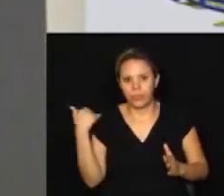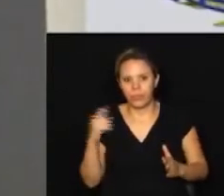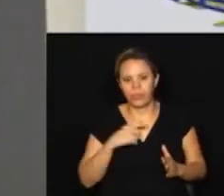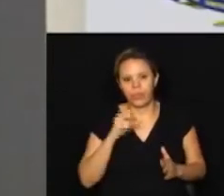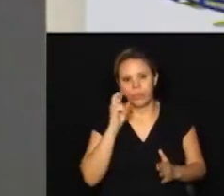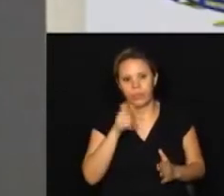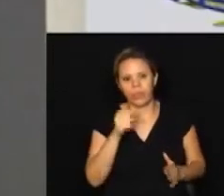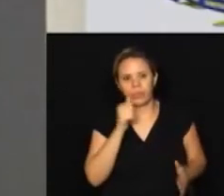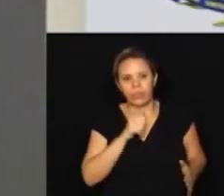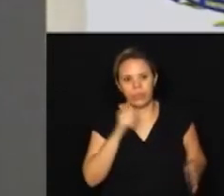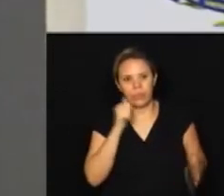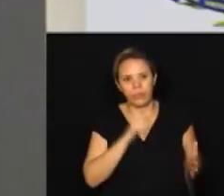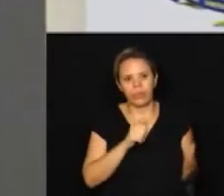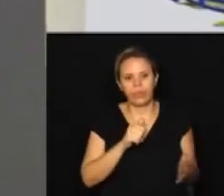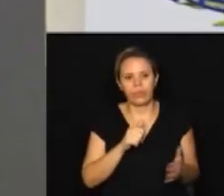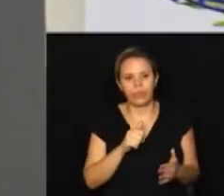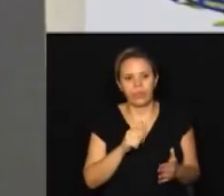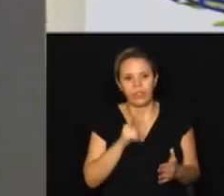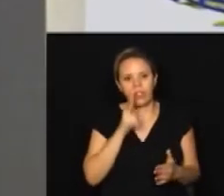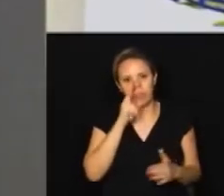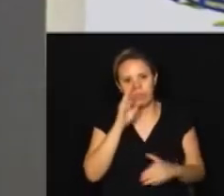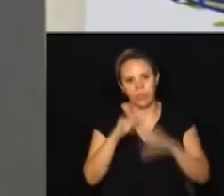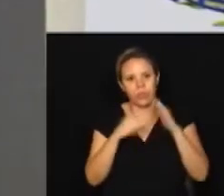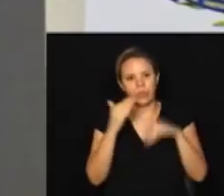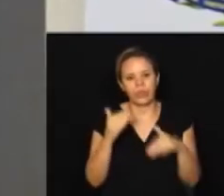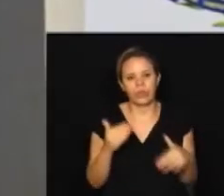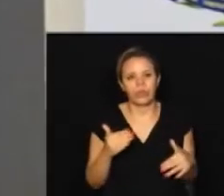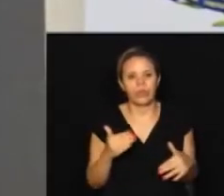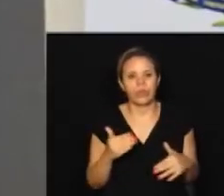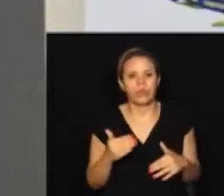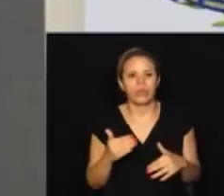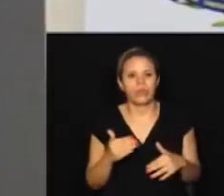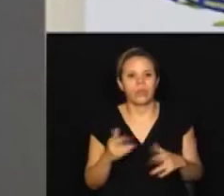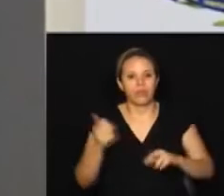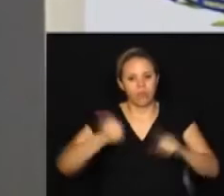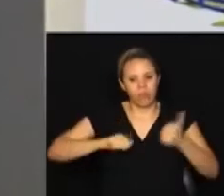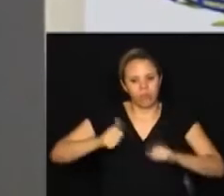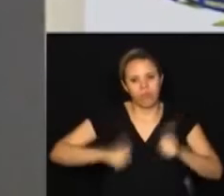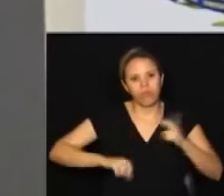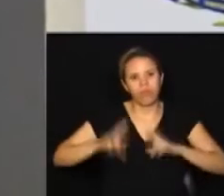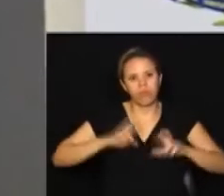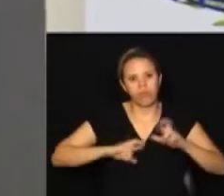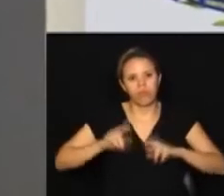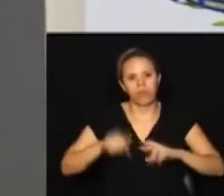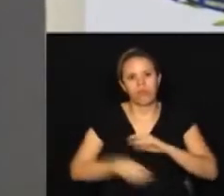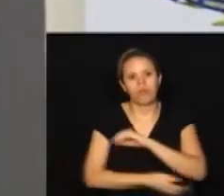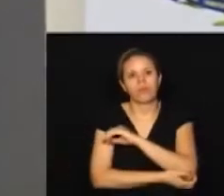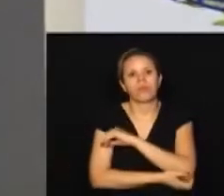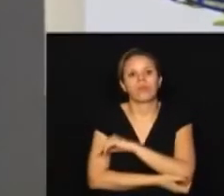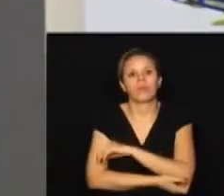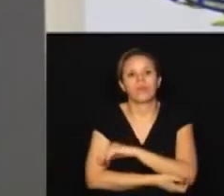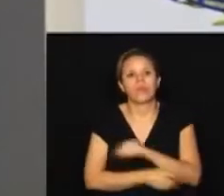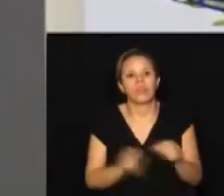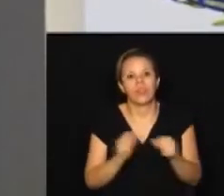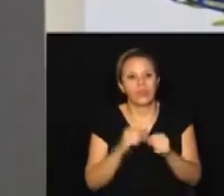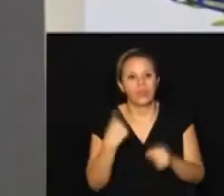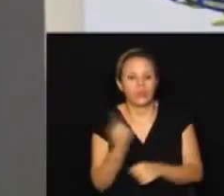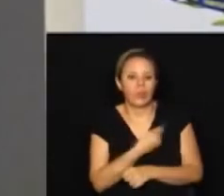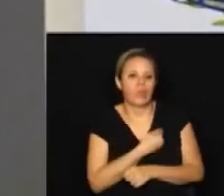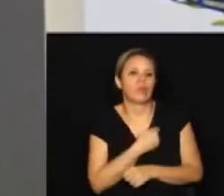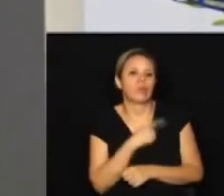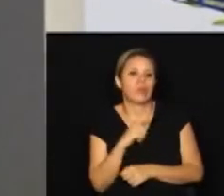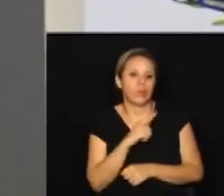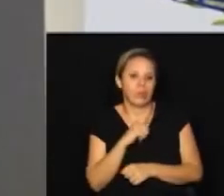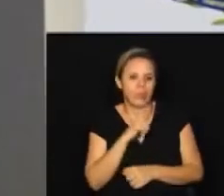vimos mulheres com estágios mais avançados ao diagnóstico. Então isso fez com que nós tomássemos